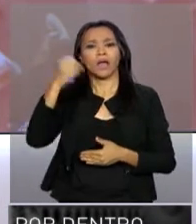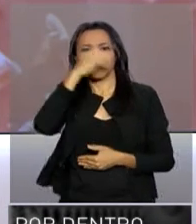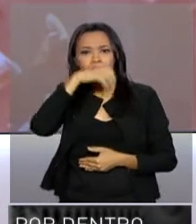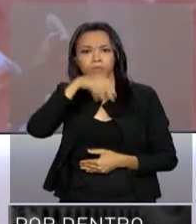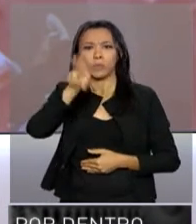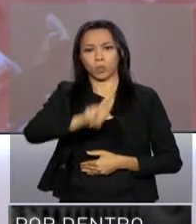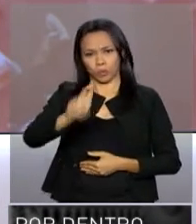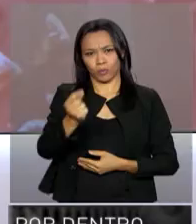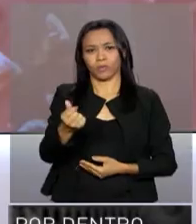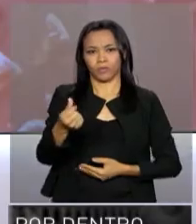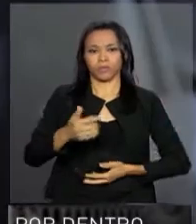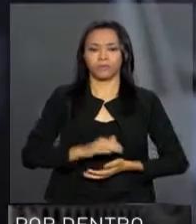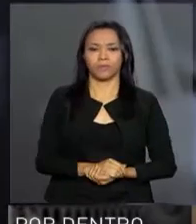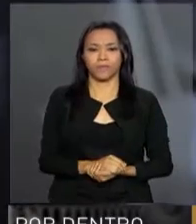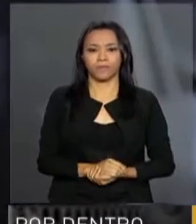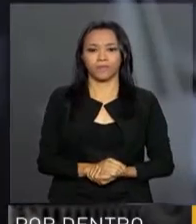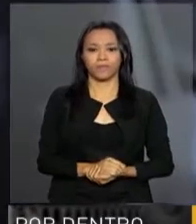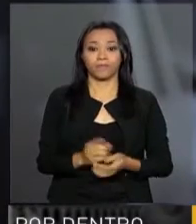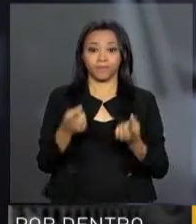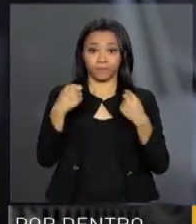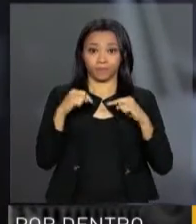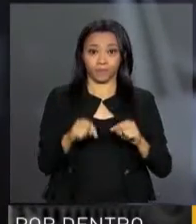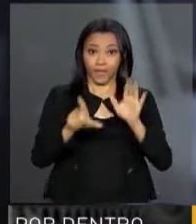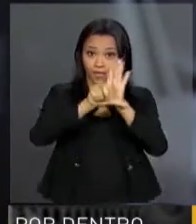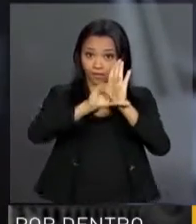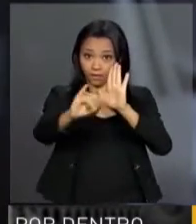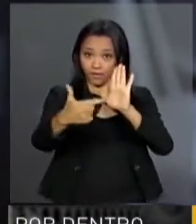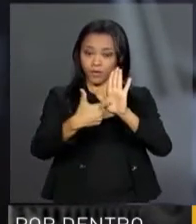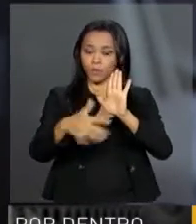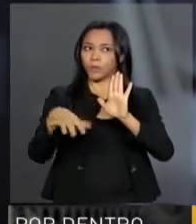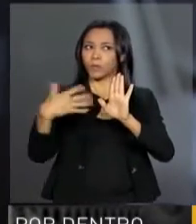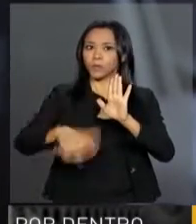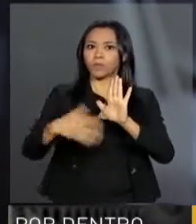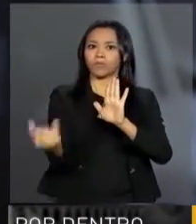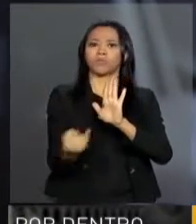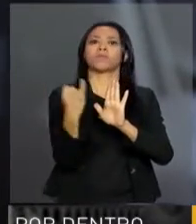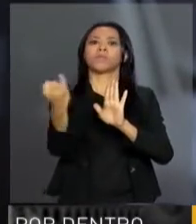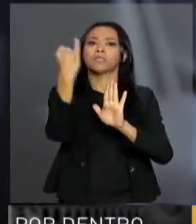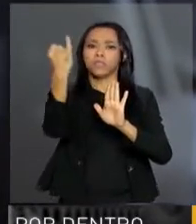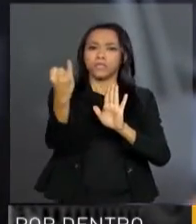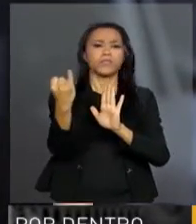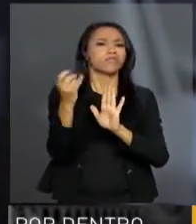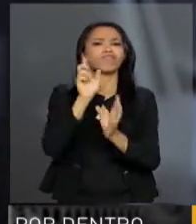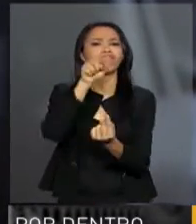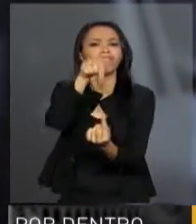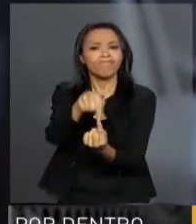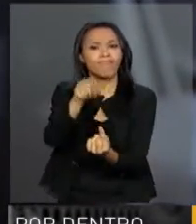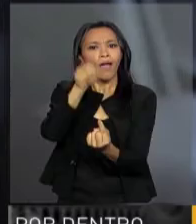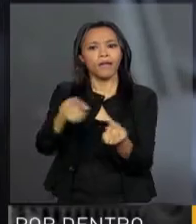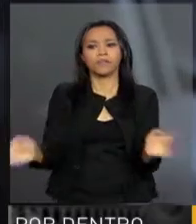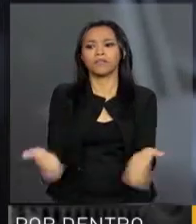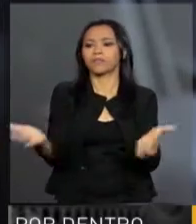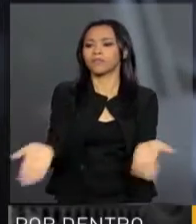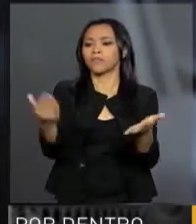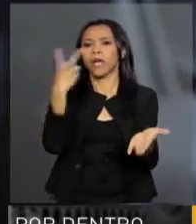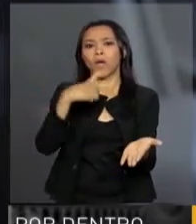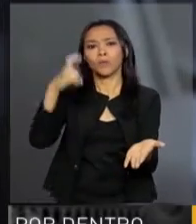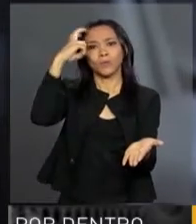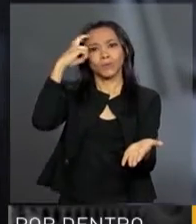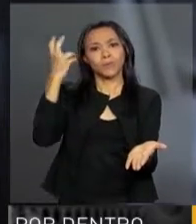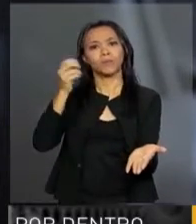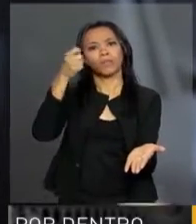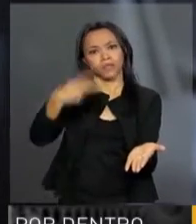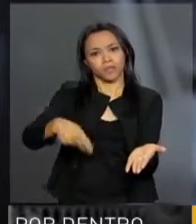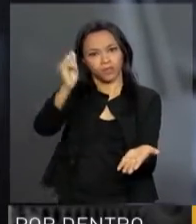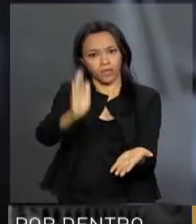dos recursos. Ela é um instrumento importantíssimo para incentivar a cultura desse país.